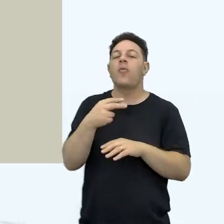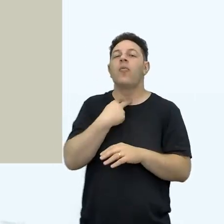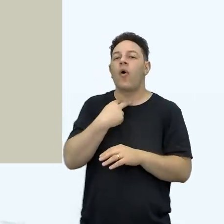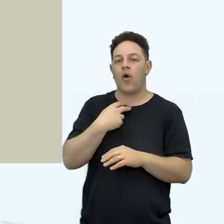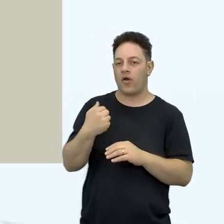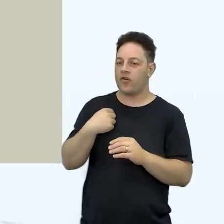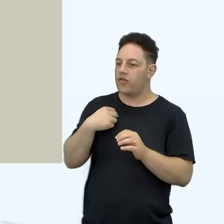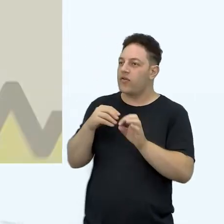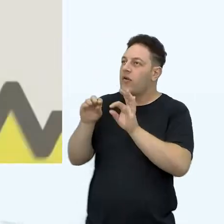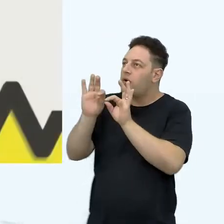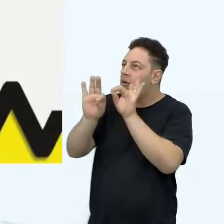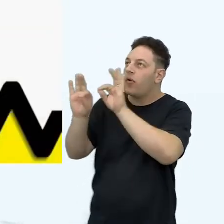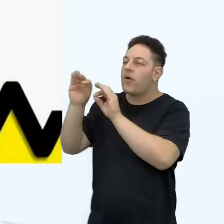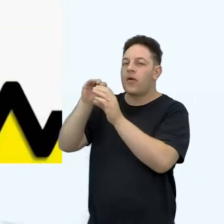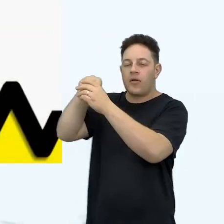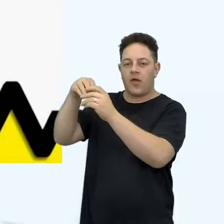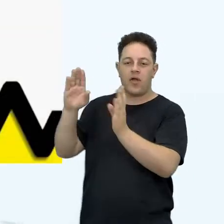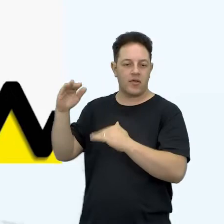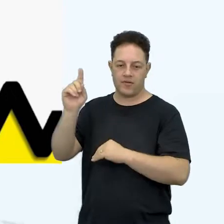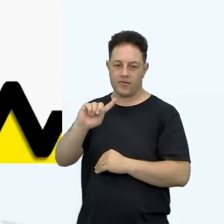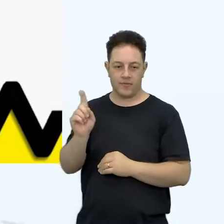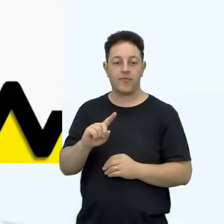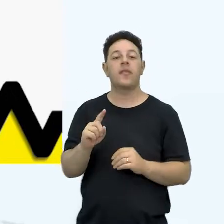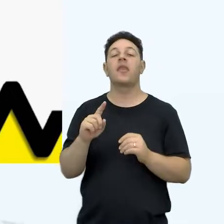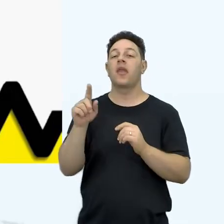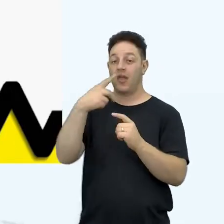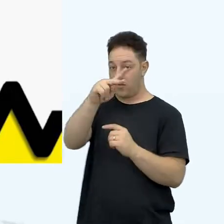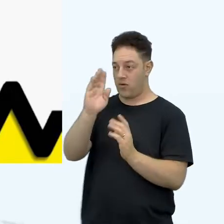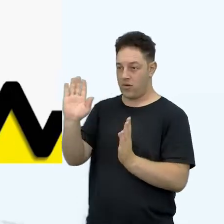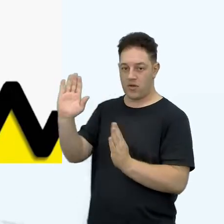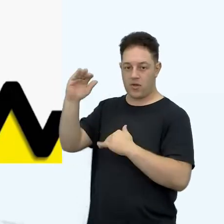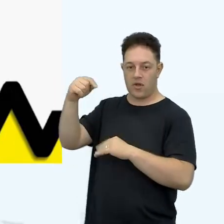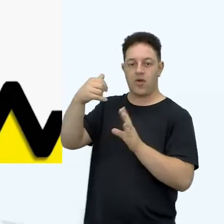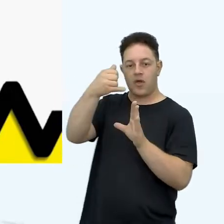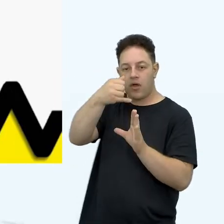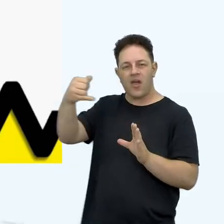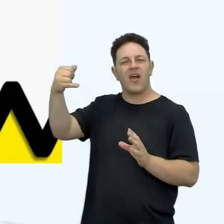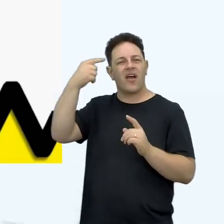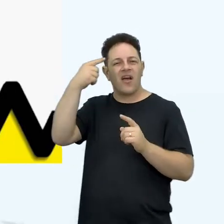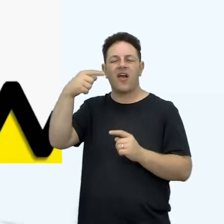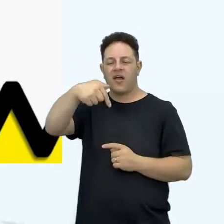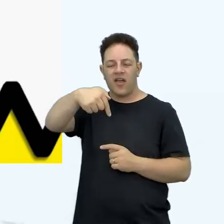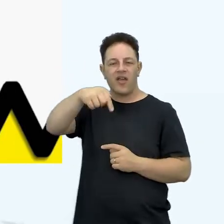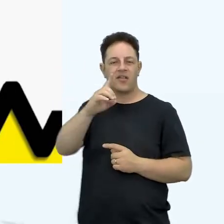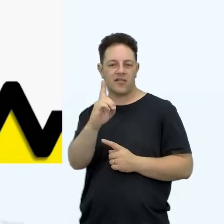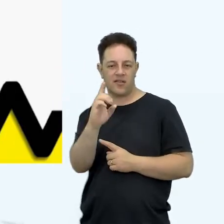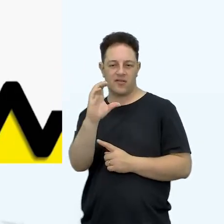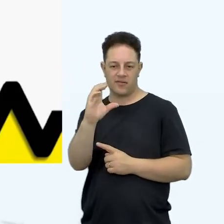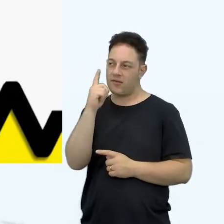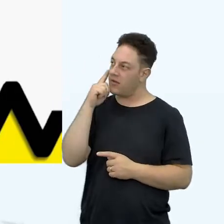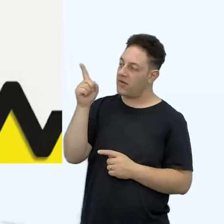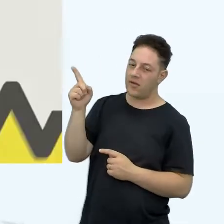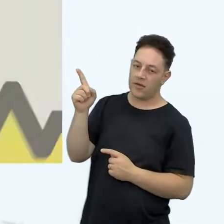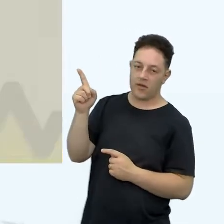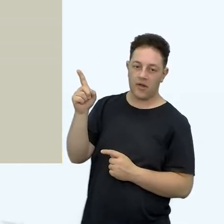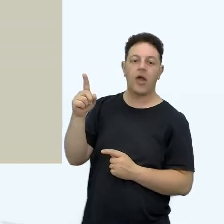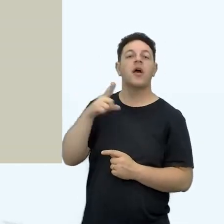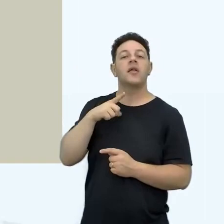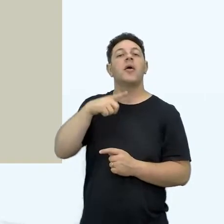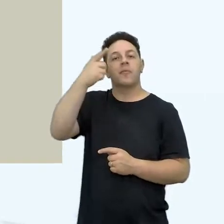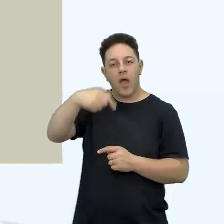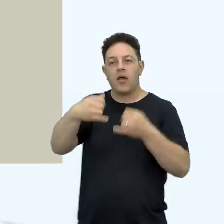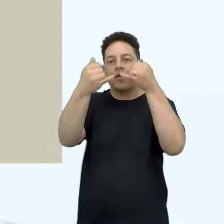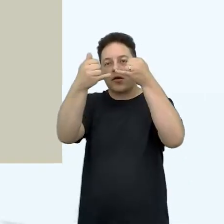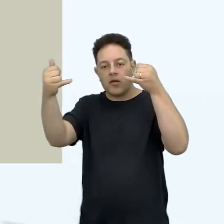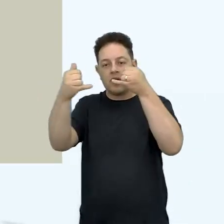da instalação, ok? Beleza. Entre o medidor e o QDC, a gente tem aí os cabos de alimentação. E aí,